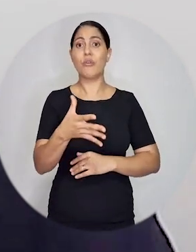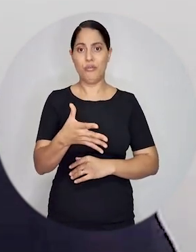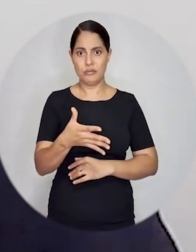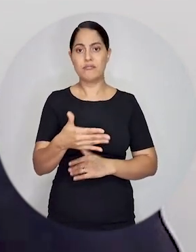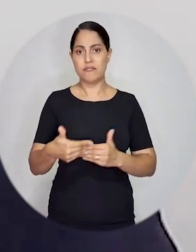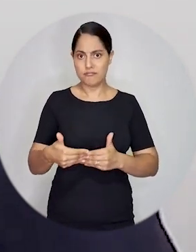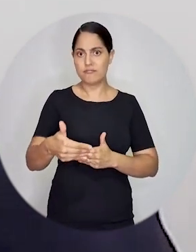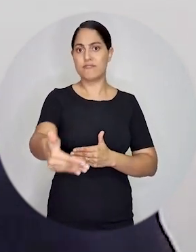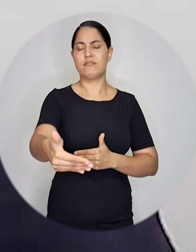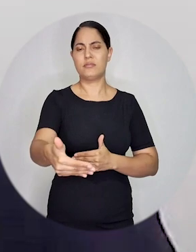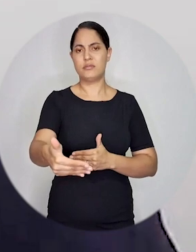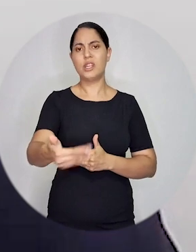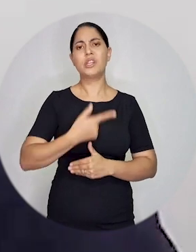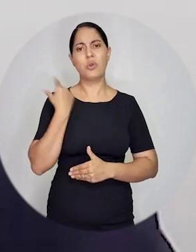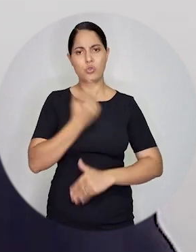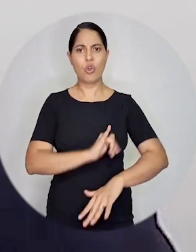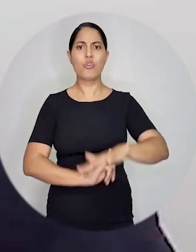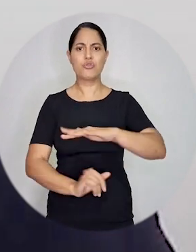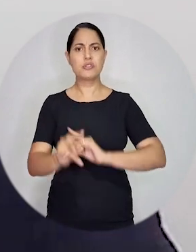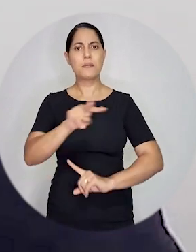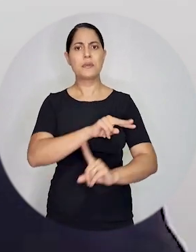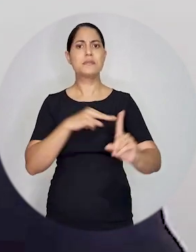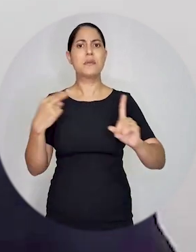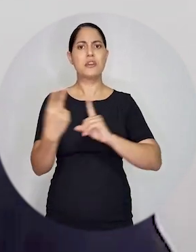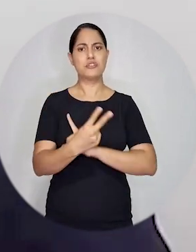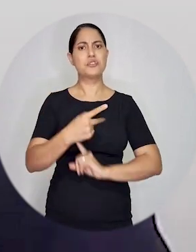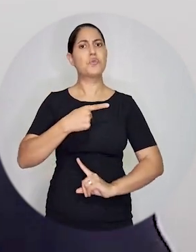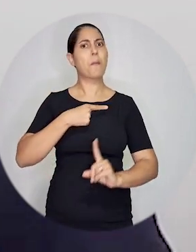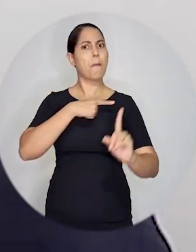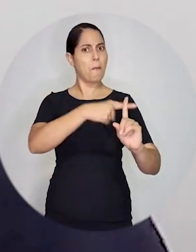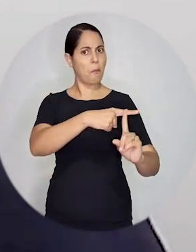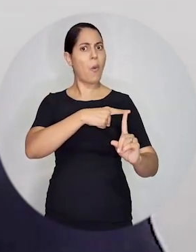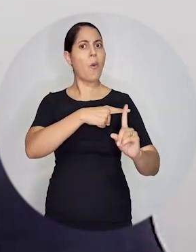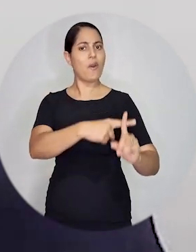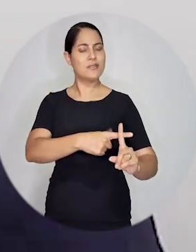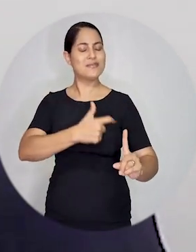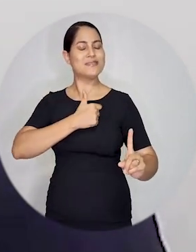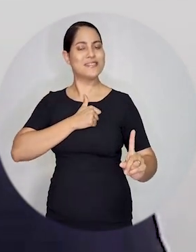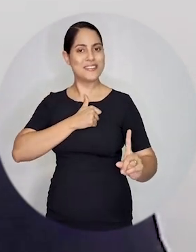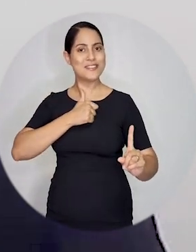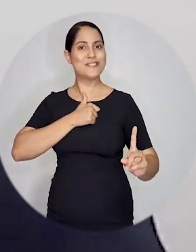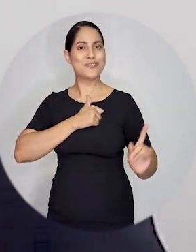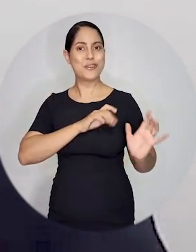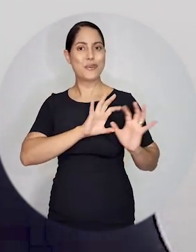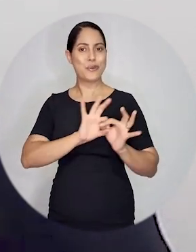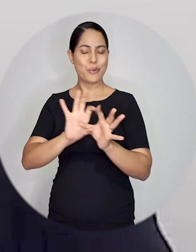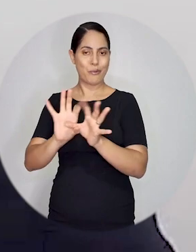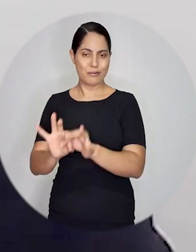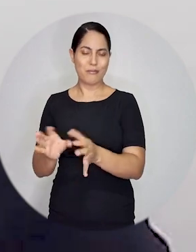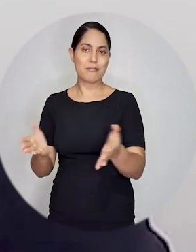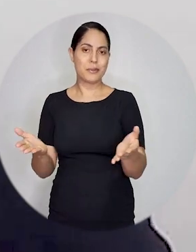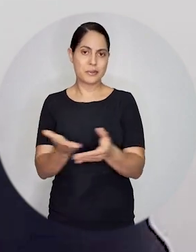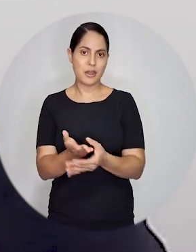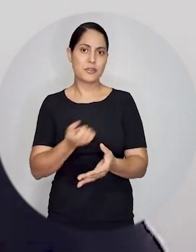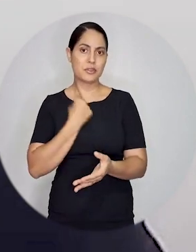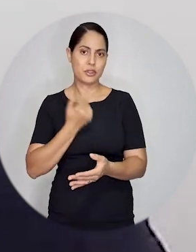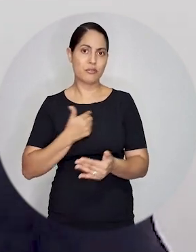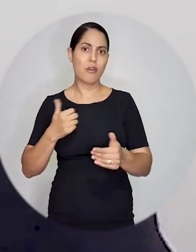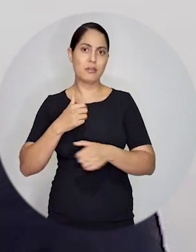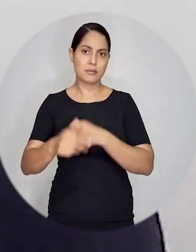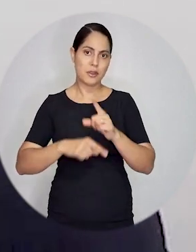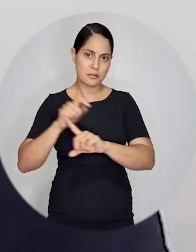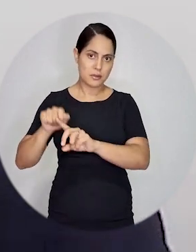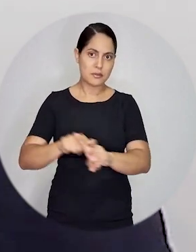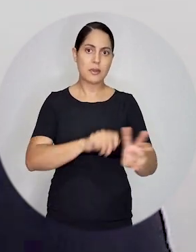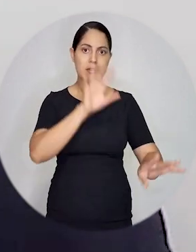também numa perspectiva institucional de otimização dos processos, né, e das deliberações que o Conselho vai